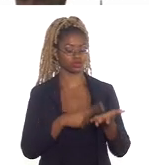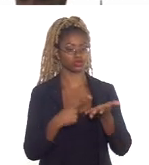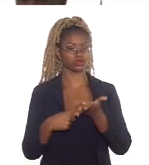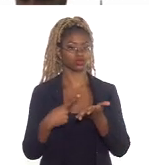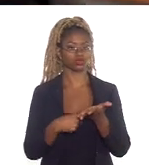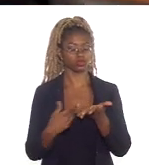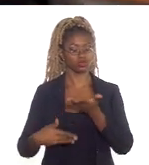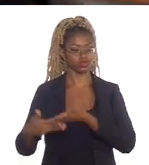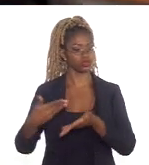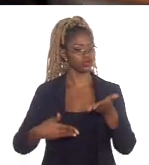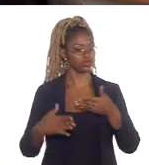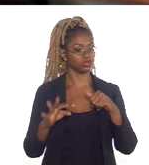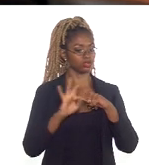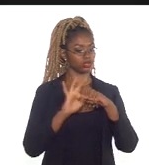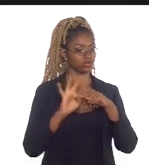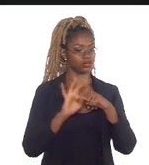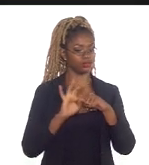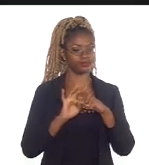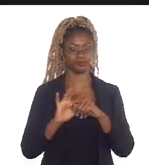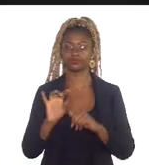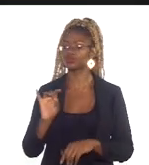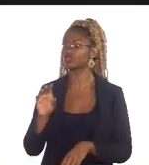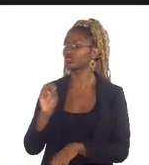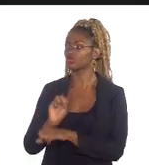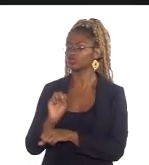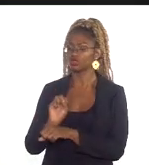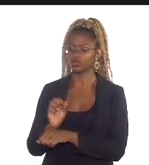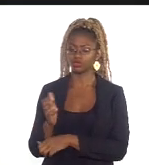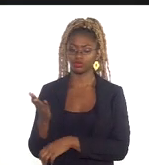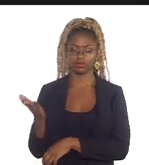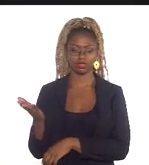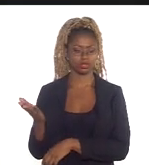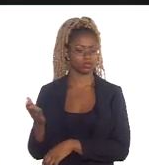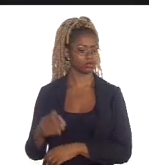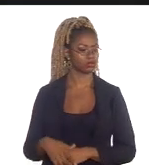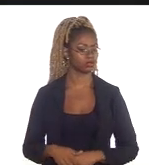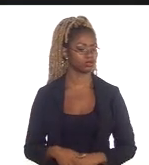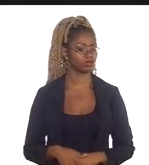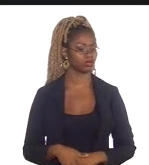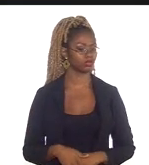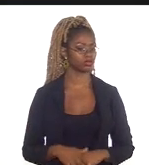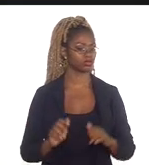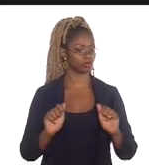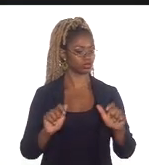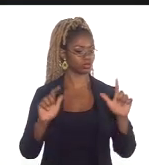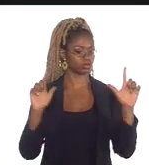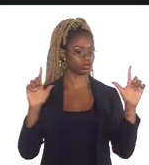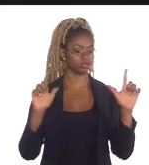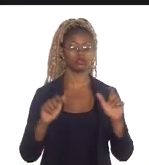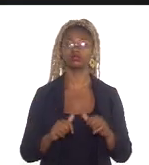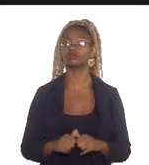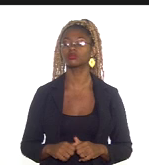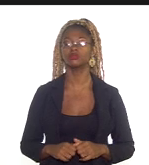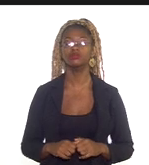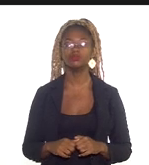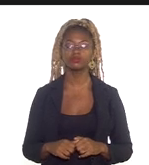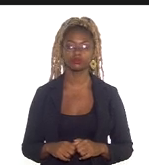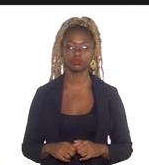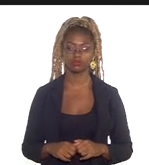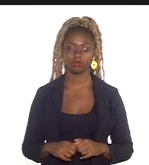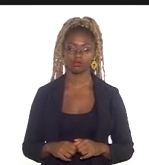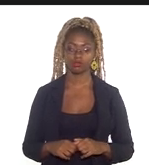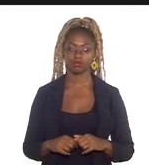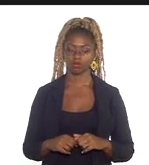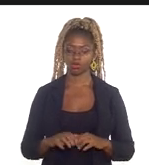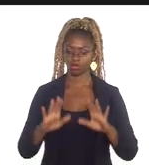técnica. Só aguardando entrar na tela. Assim que estiver na tela,